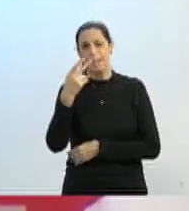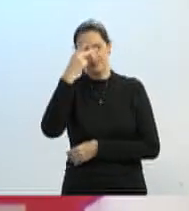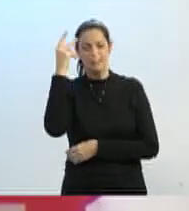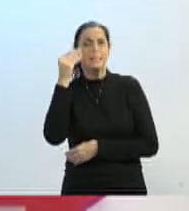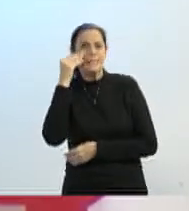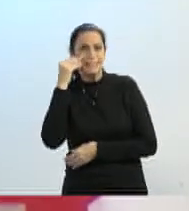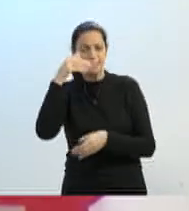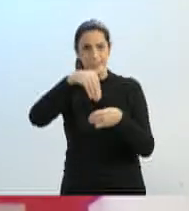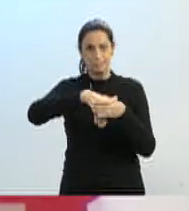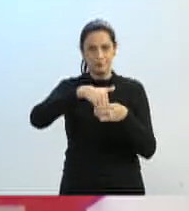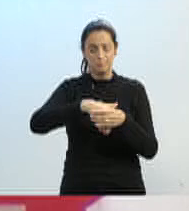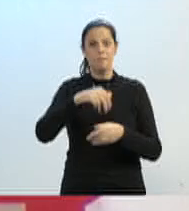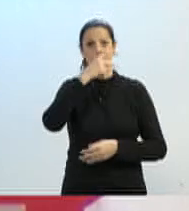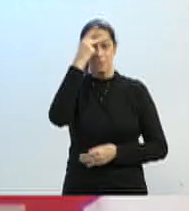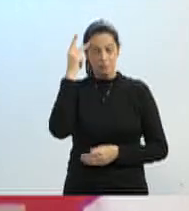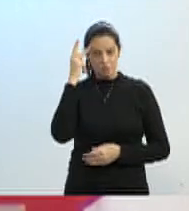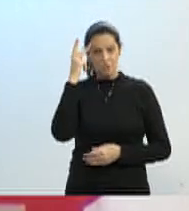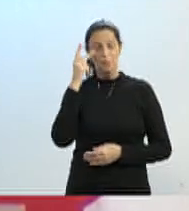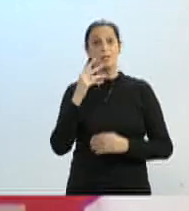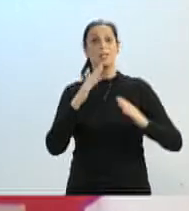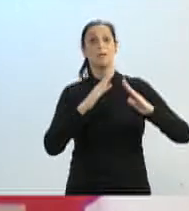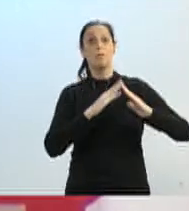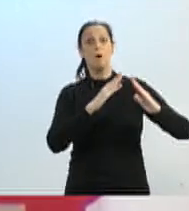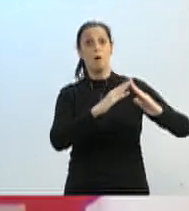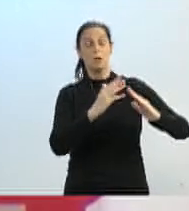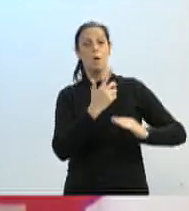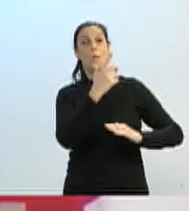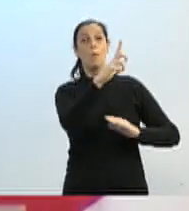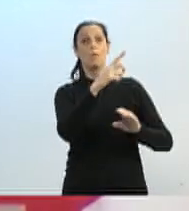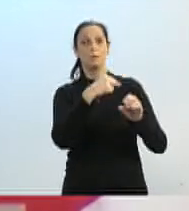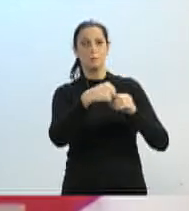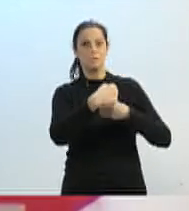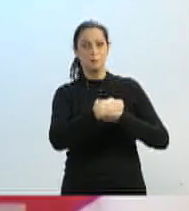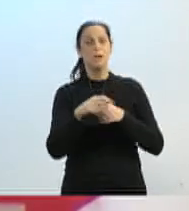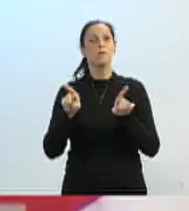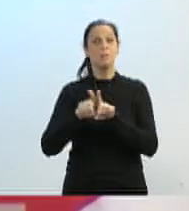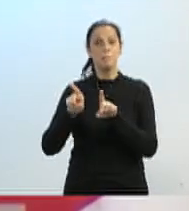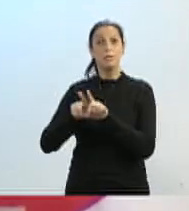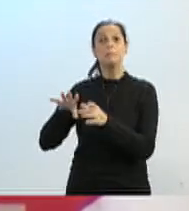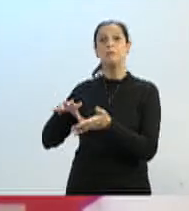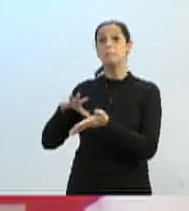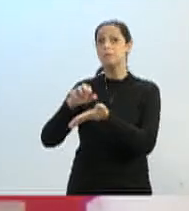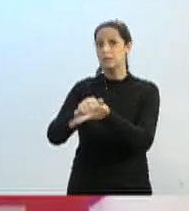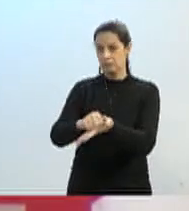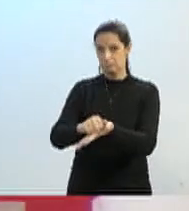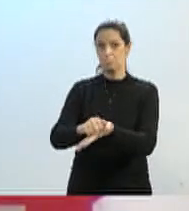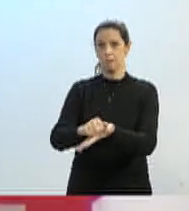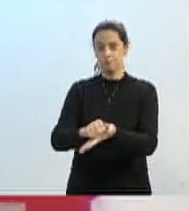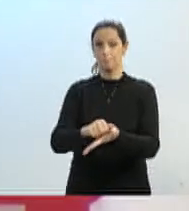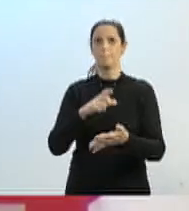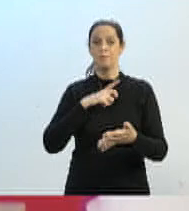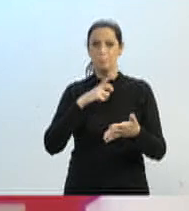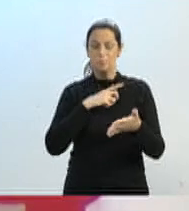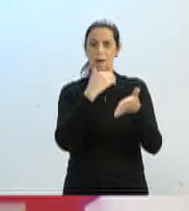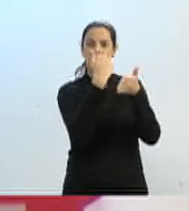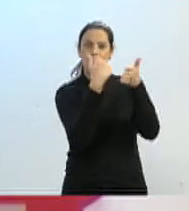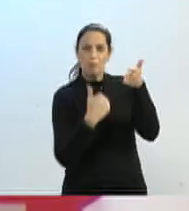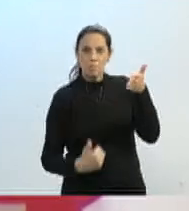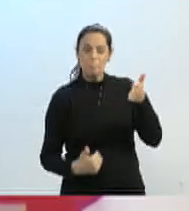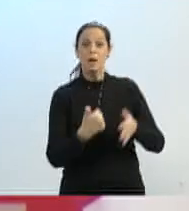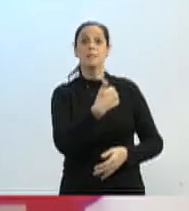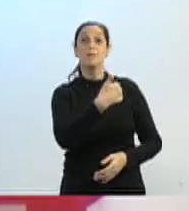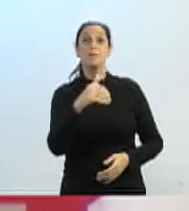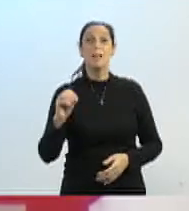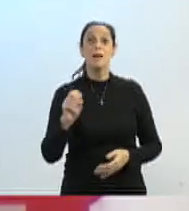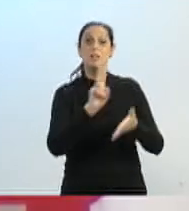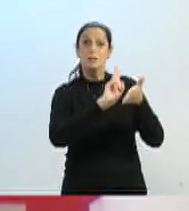Que votantes que residem em outras cidades estariam inscritos. Na lista de 10 pessoas,